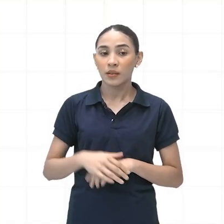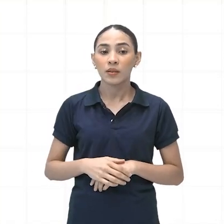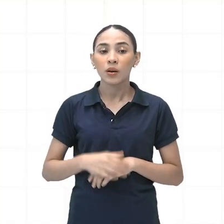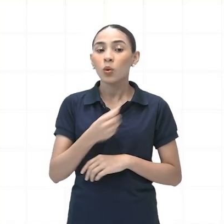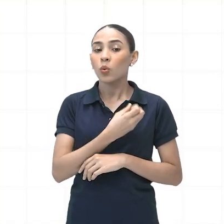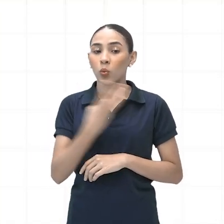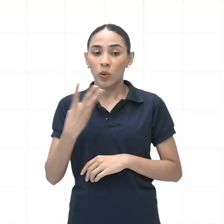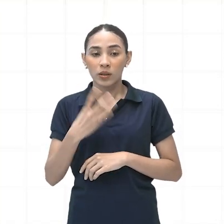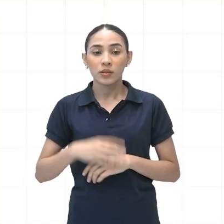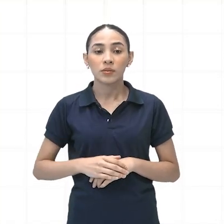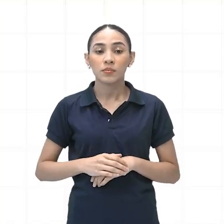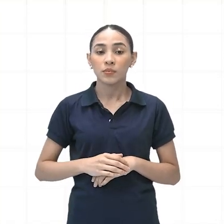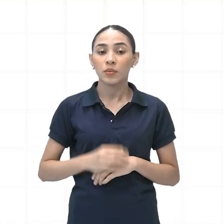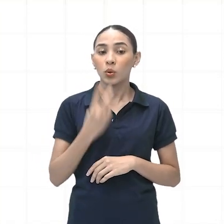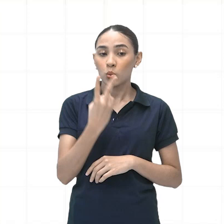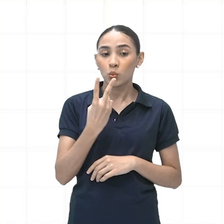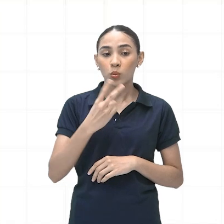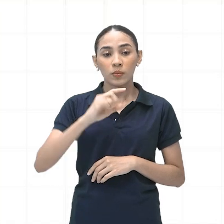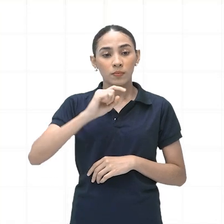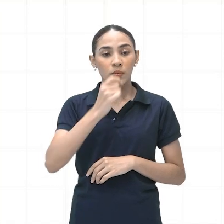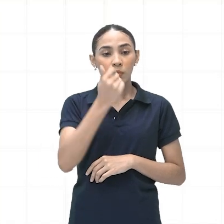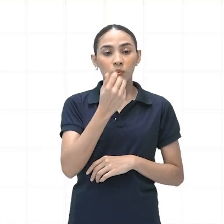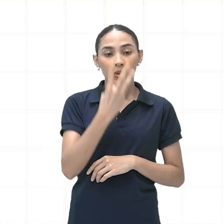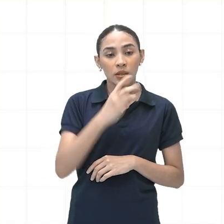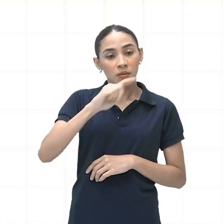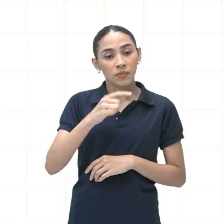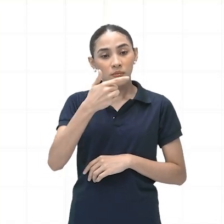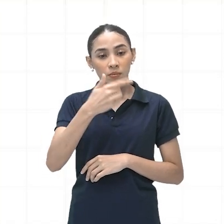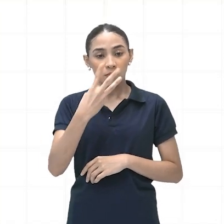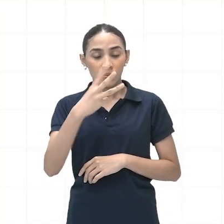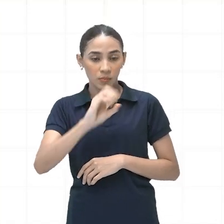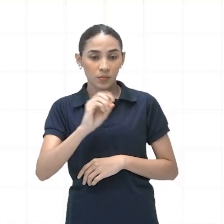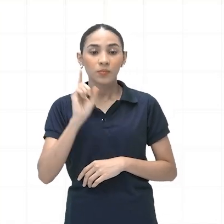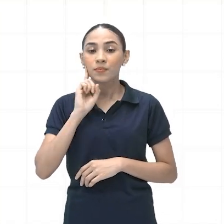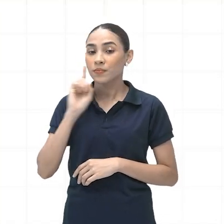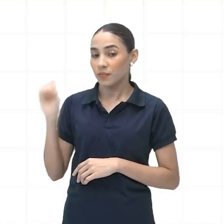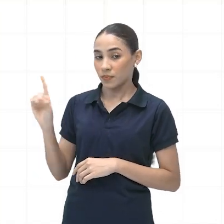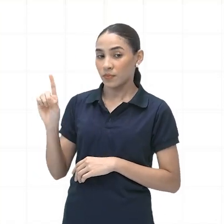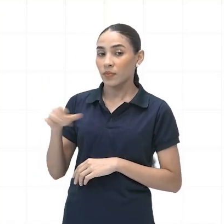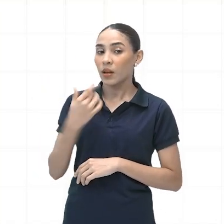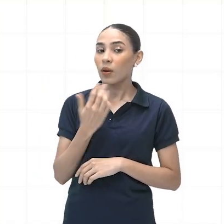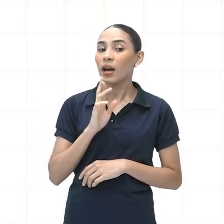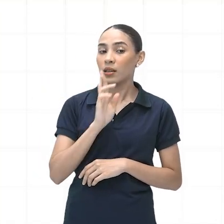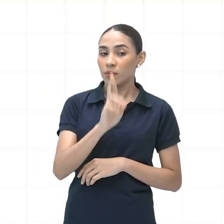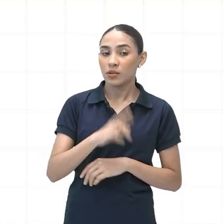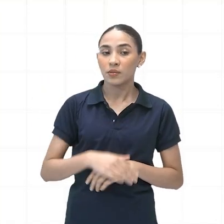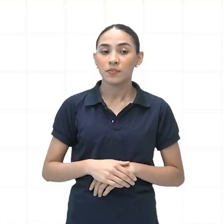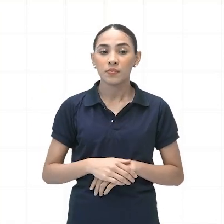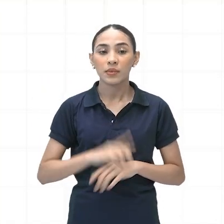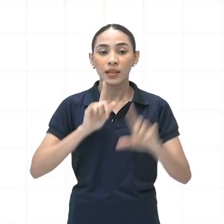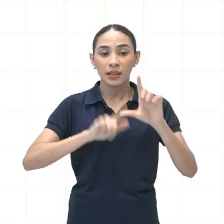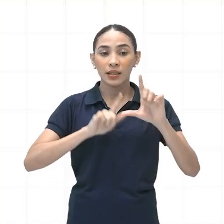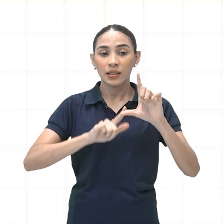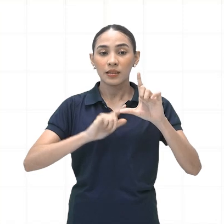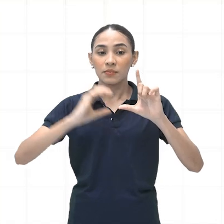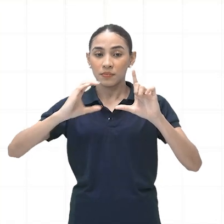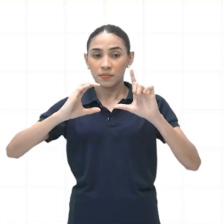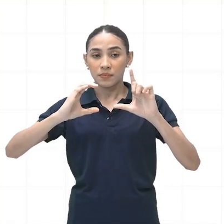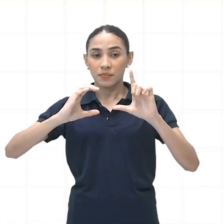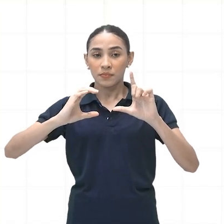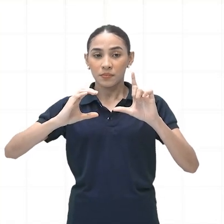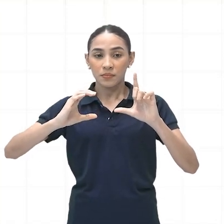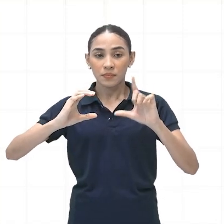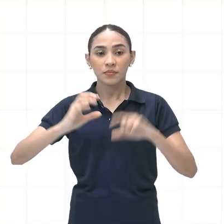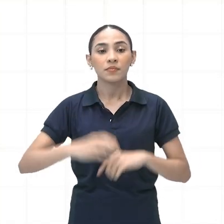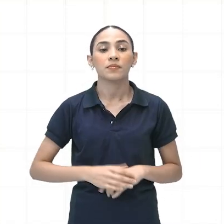quantas casas decimais? 2. Então, vou ter 2 casas decimais. Então, a resposta correta é a nossa queridíssima